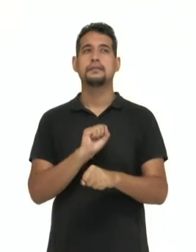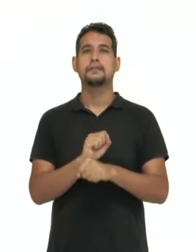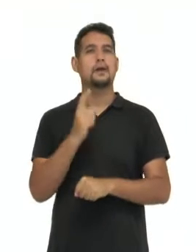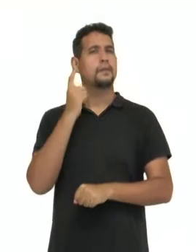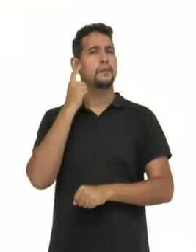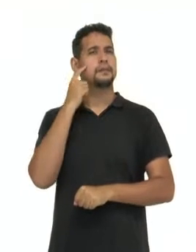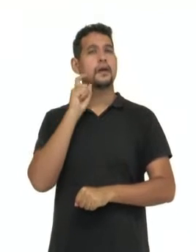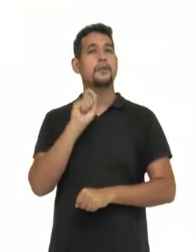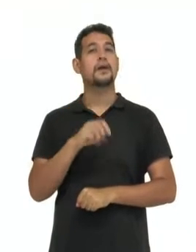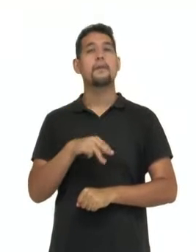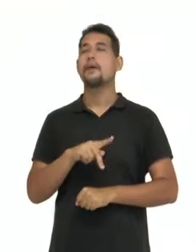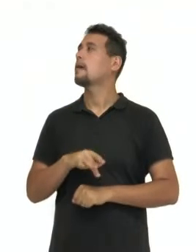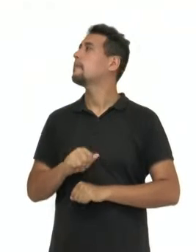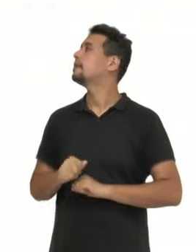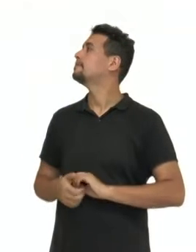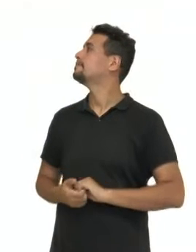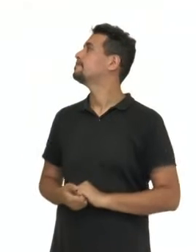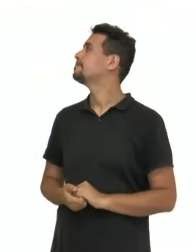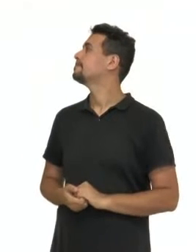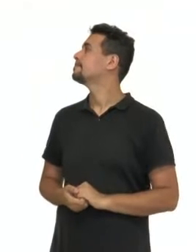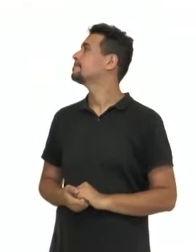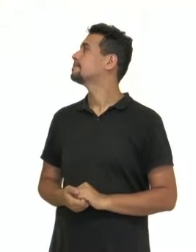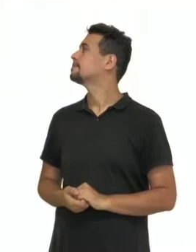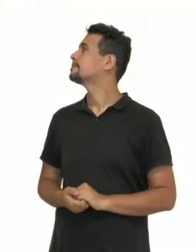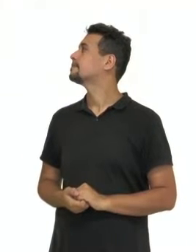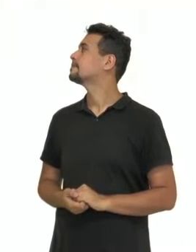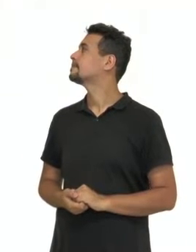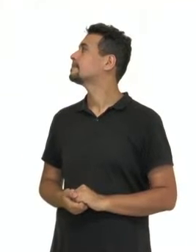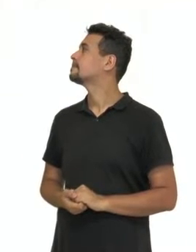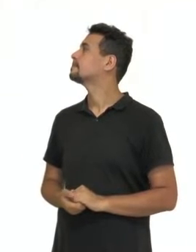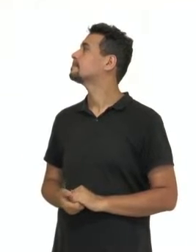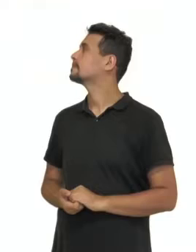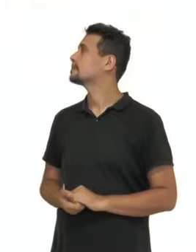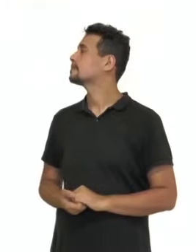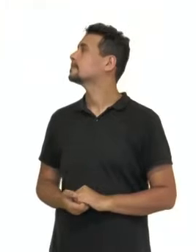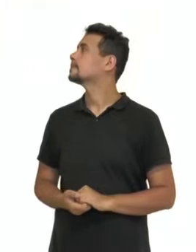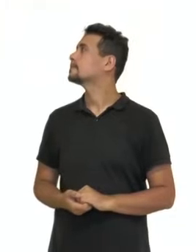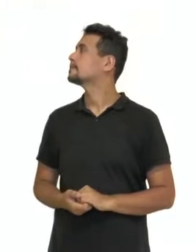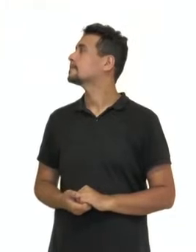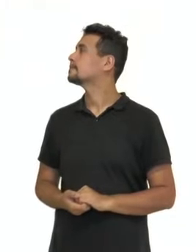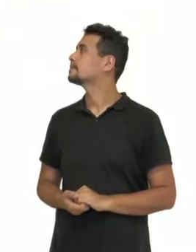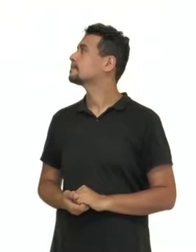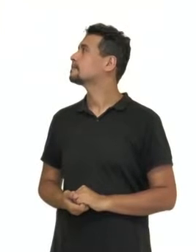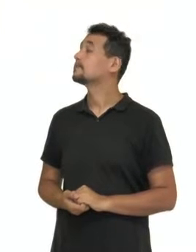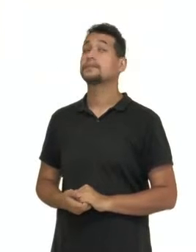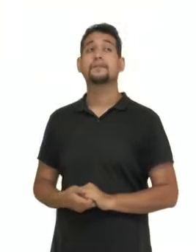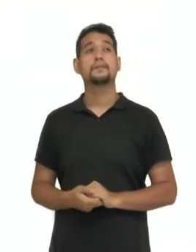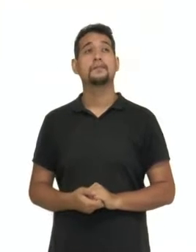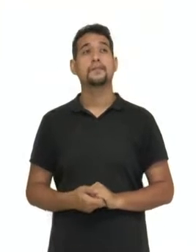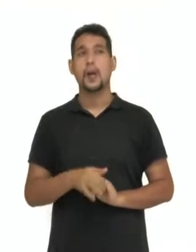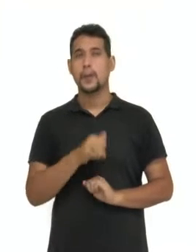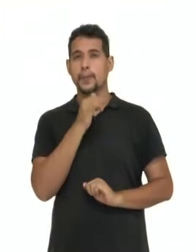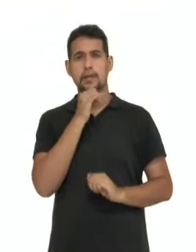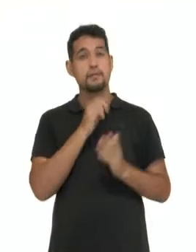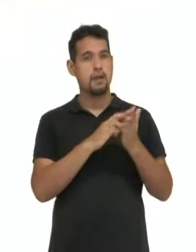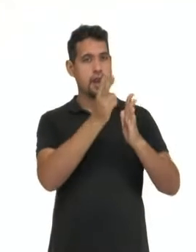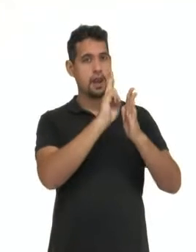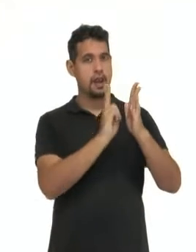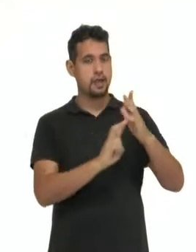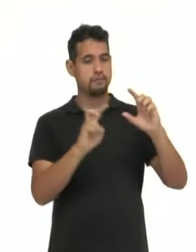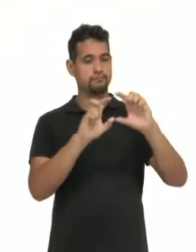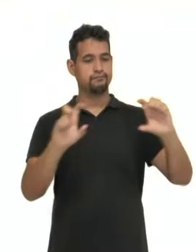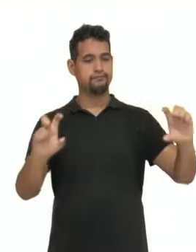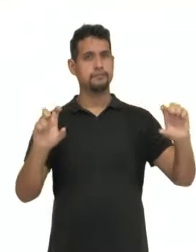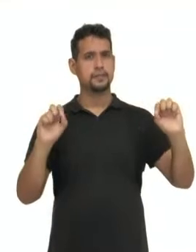reflexionando, a quien no lo sepa, a quien no lo saiba. Por ejemplo, la preposición